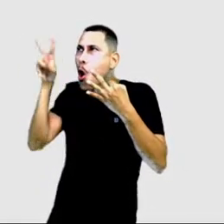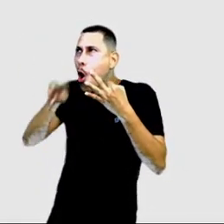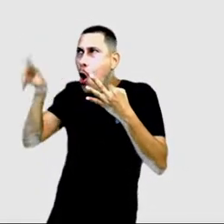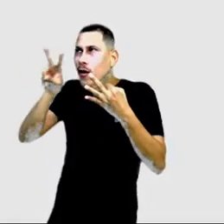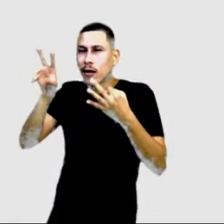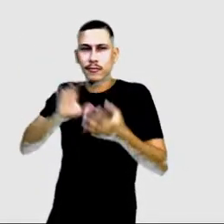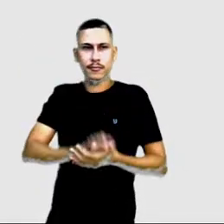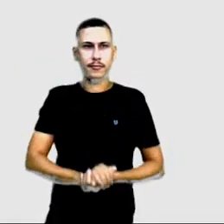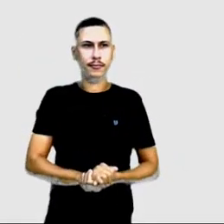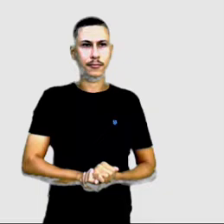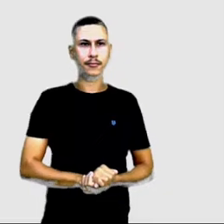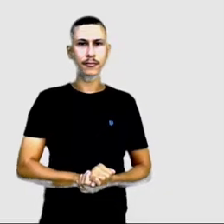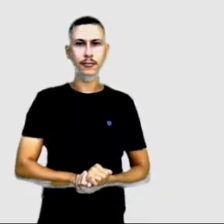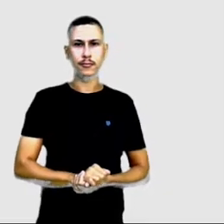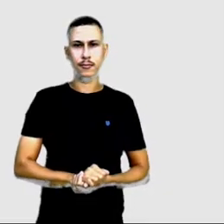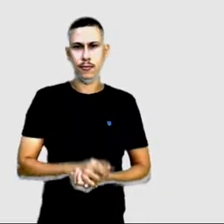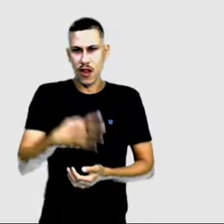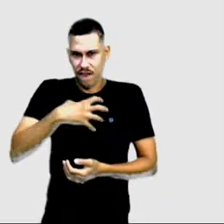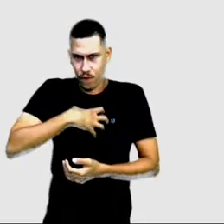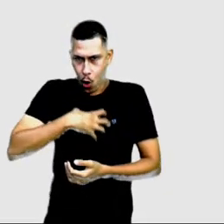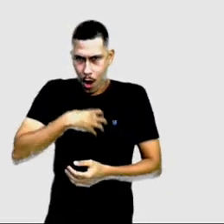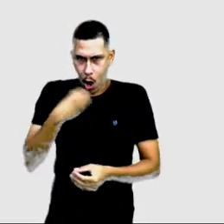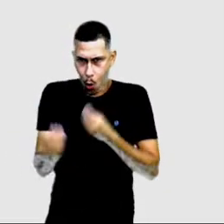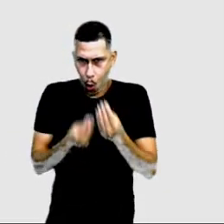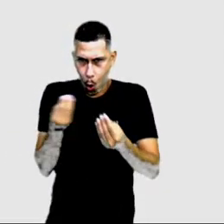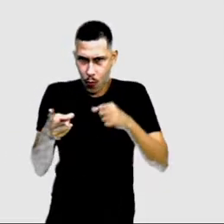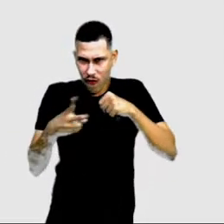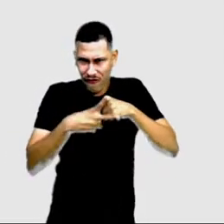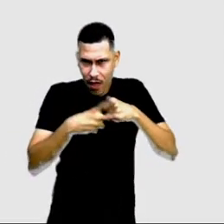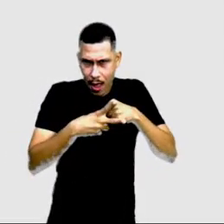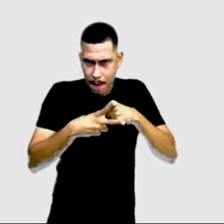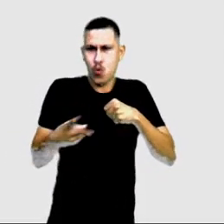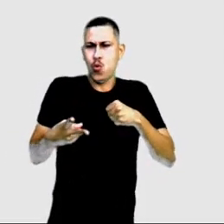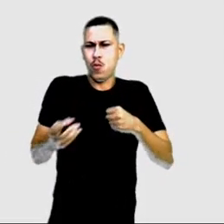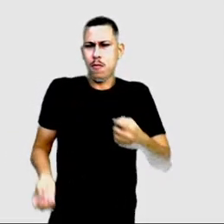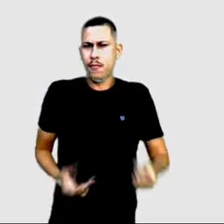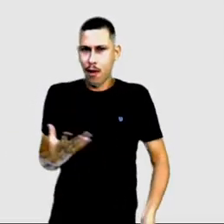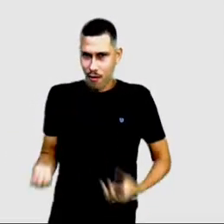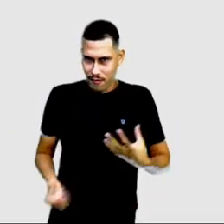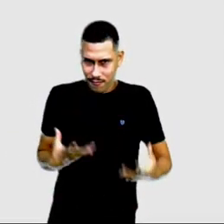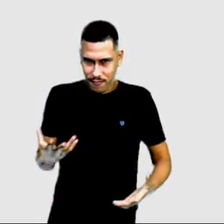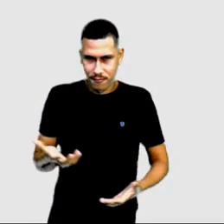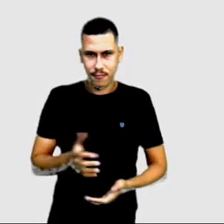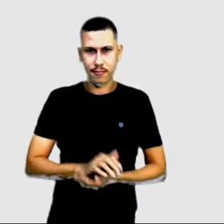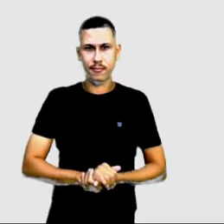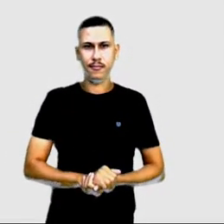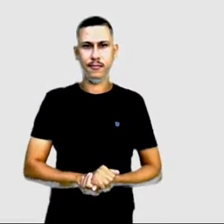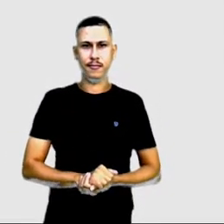imperativo Esse aí é segundo a maneira como as Sensações se expressa